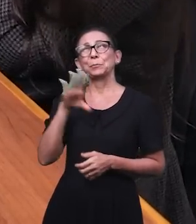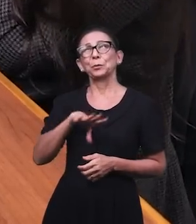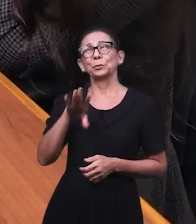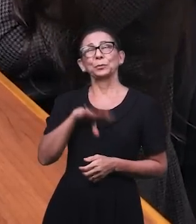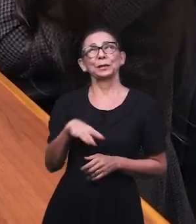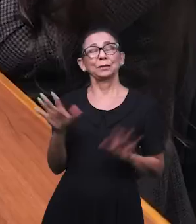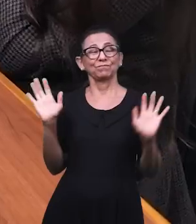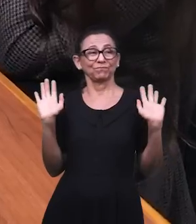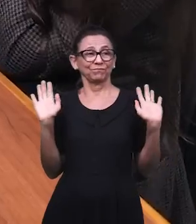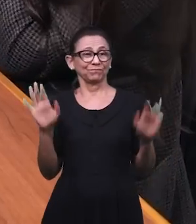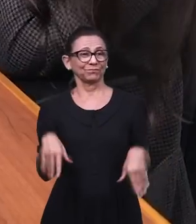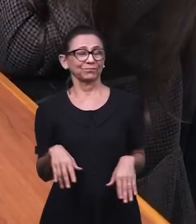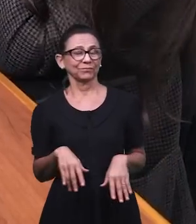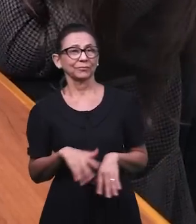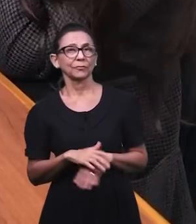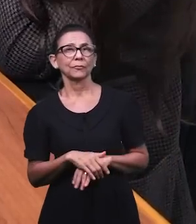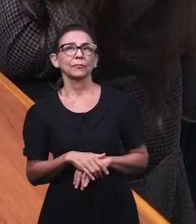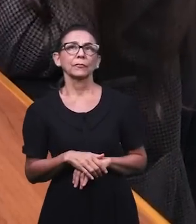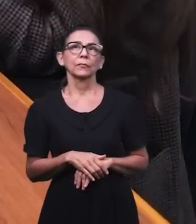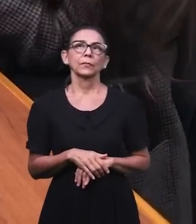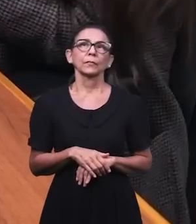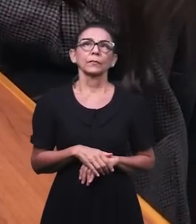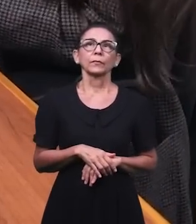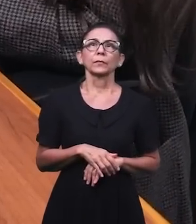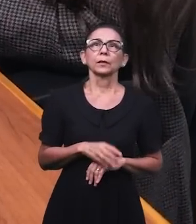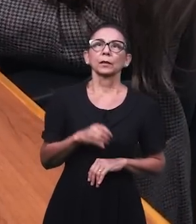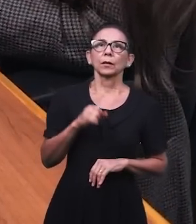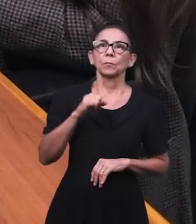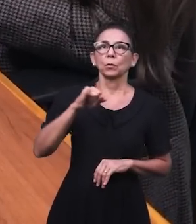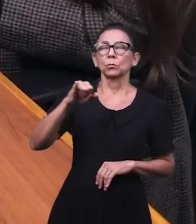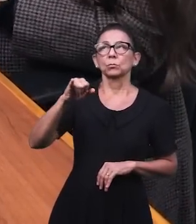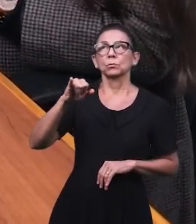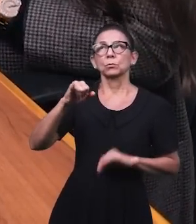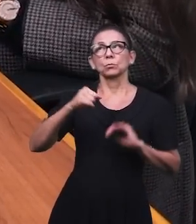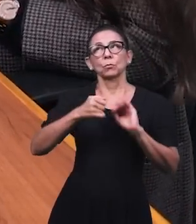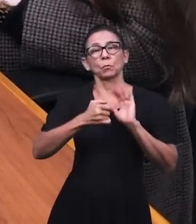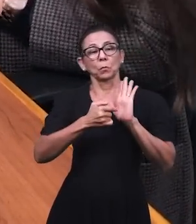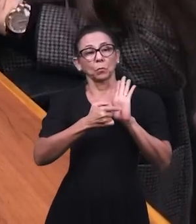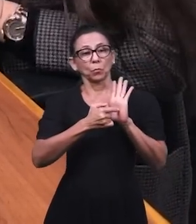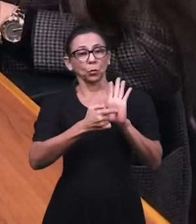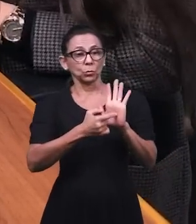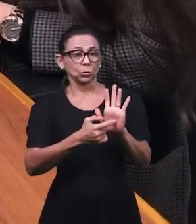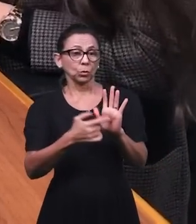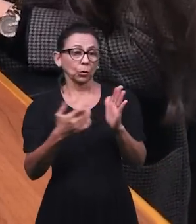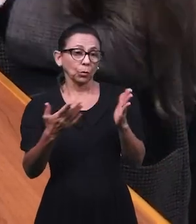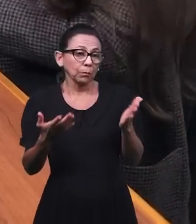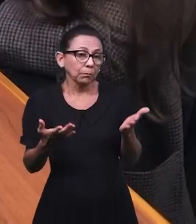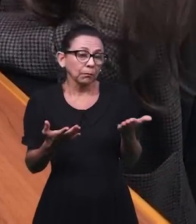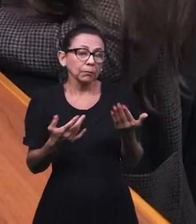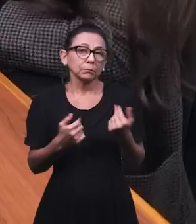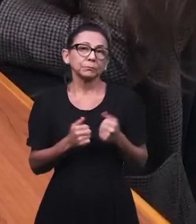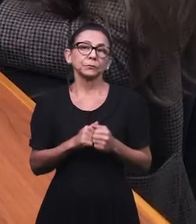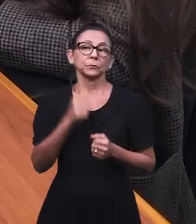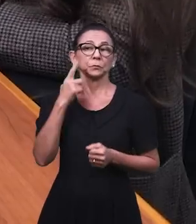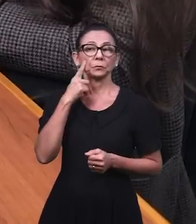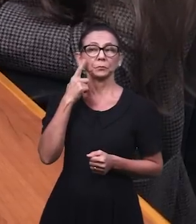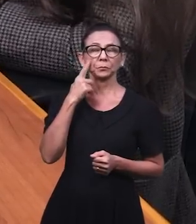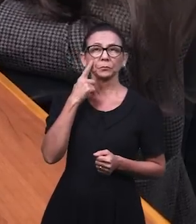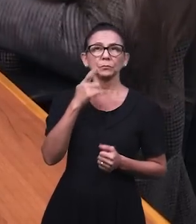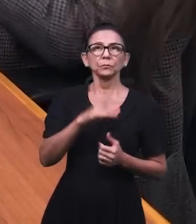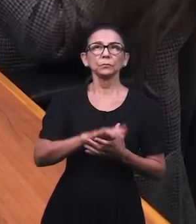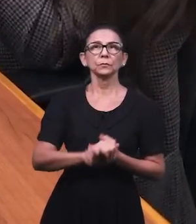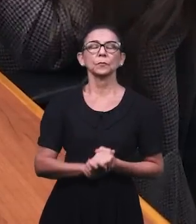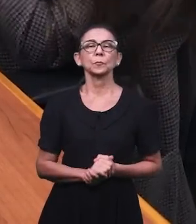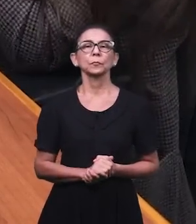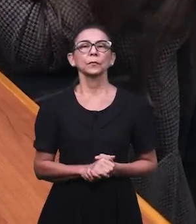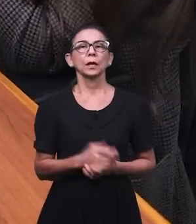boa pro português, não. Eu falei, bem, se o Senhor deu, eu falei, a porta que ele vai abrir a porta certa e vai fechar a porta que não é para entrar. E